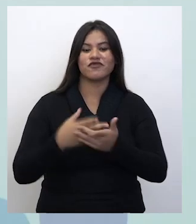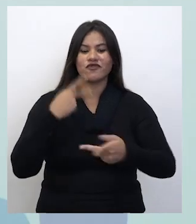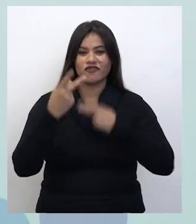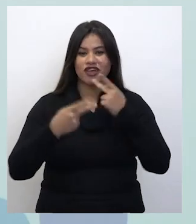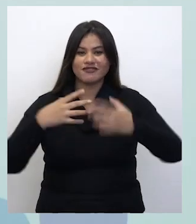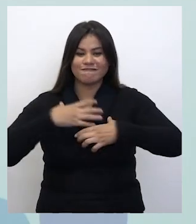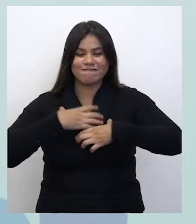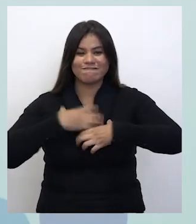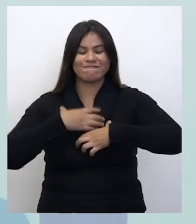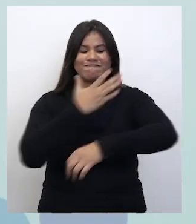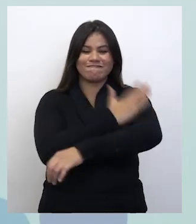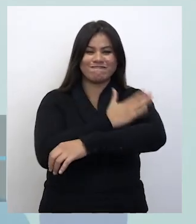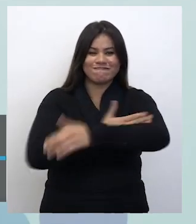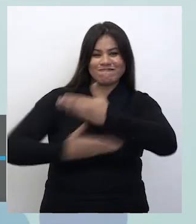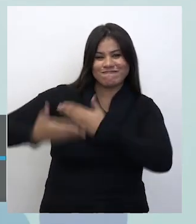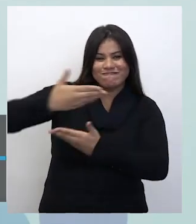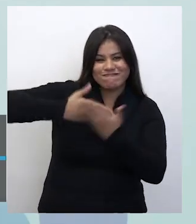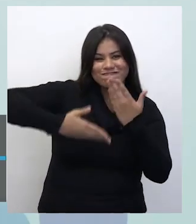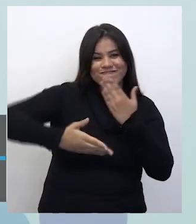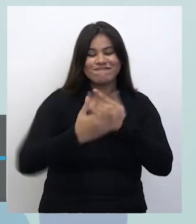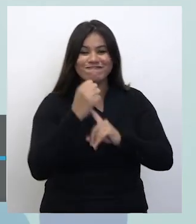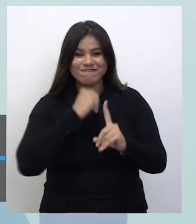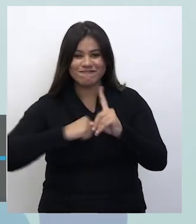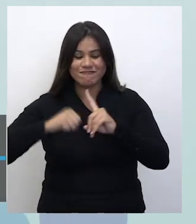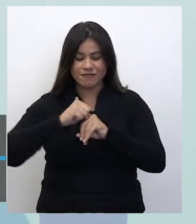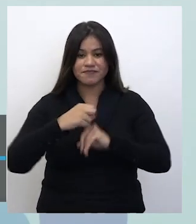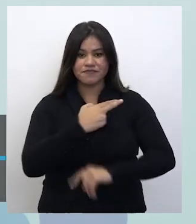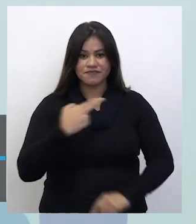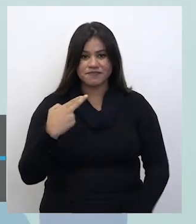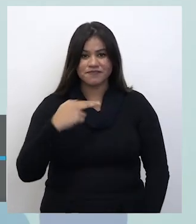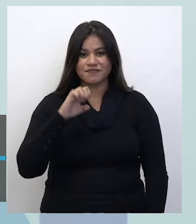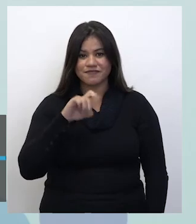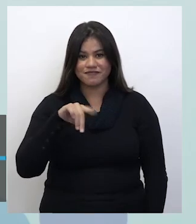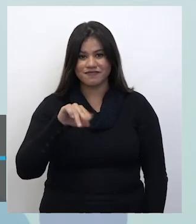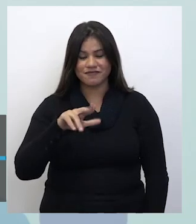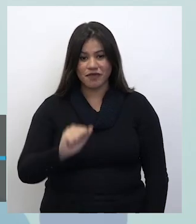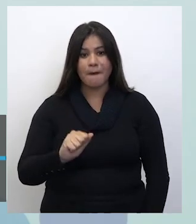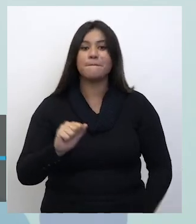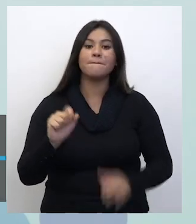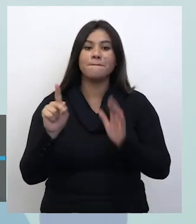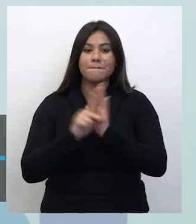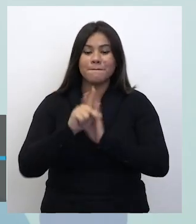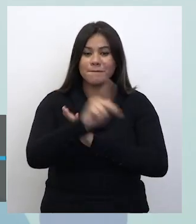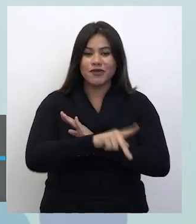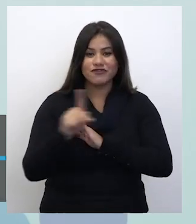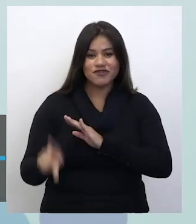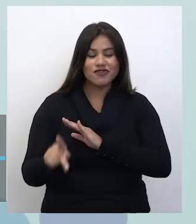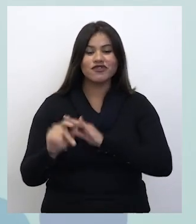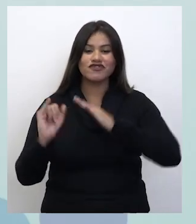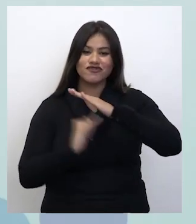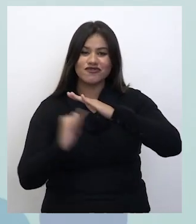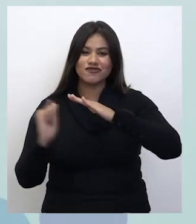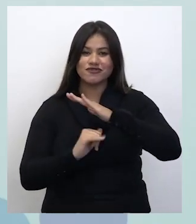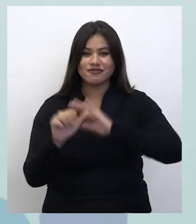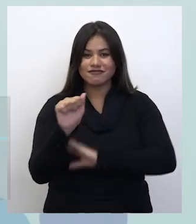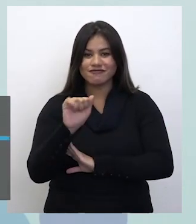competências socioemocionais. Eu sou a Edna Borges, professora do Instituto Ayrton Senna, que vou estar com vocês em mais essa aula,